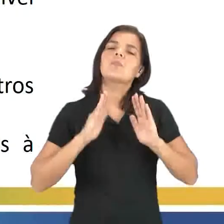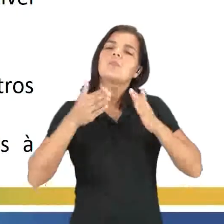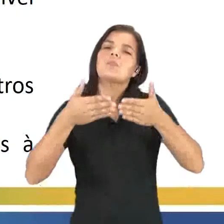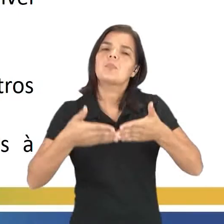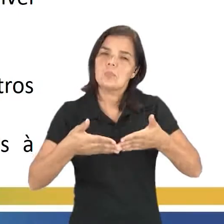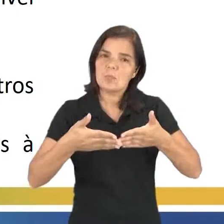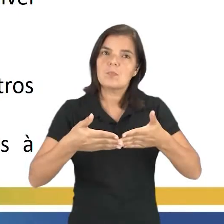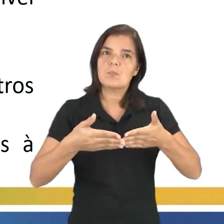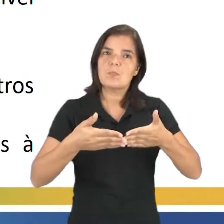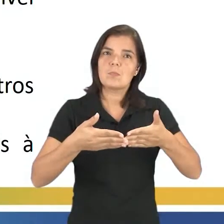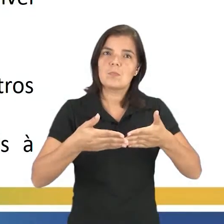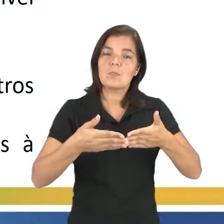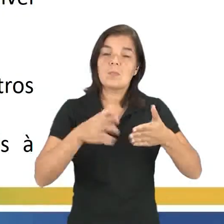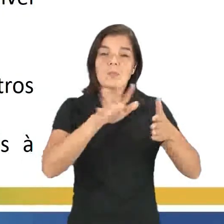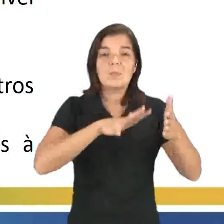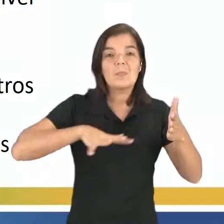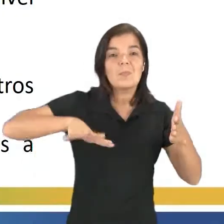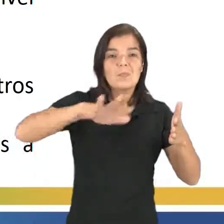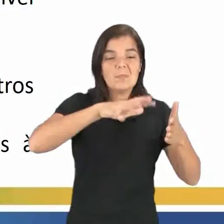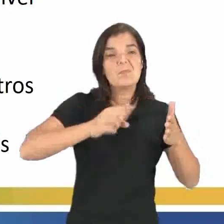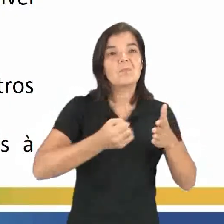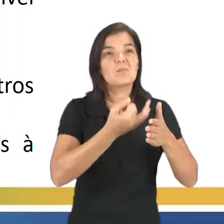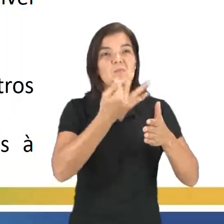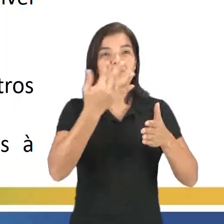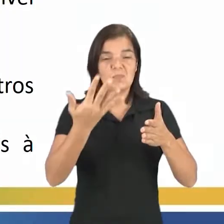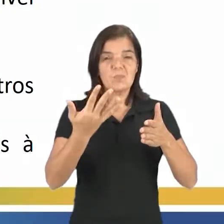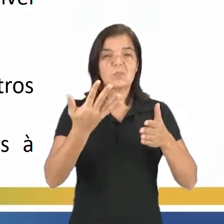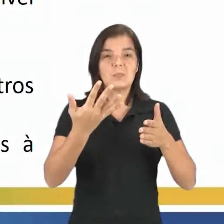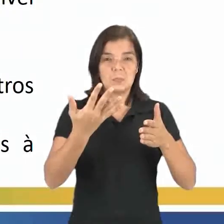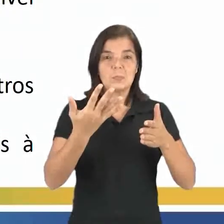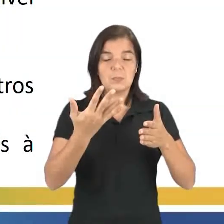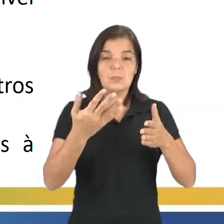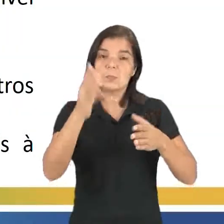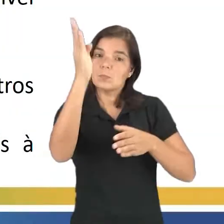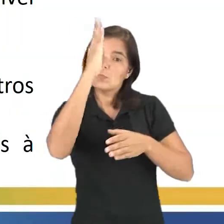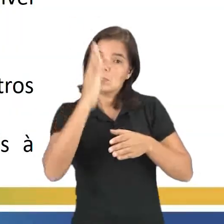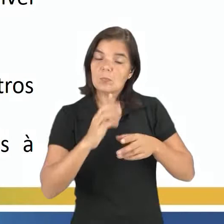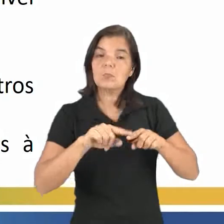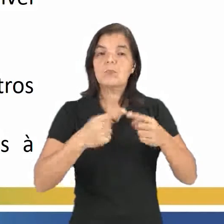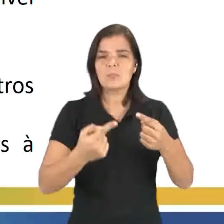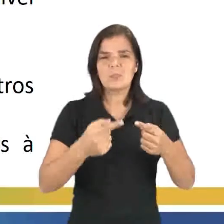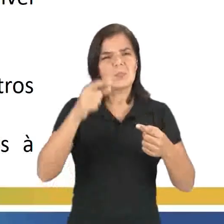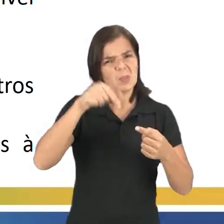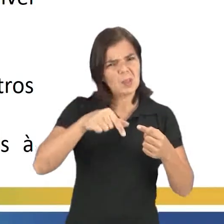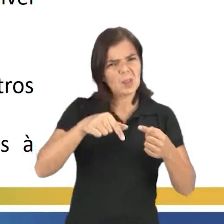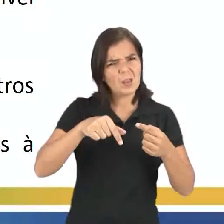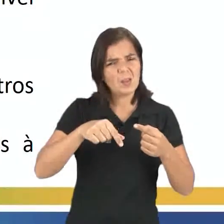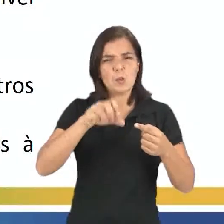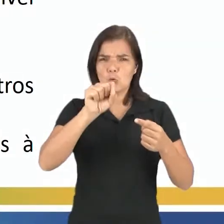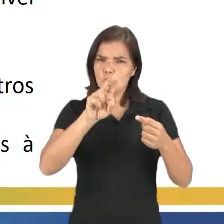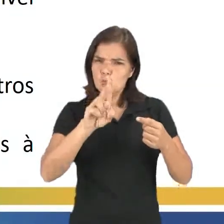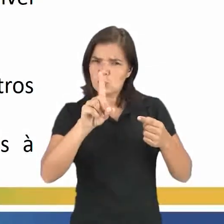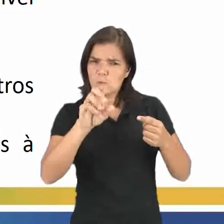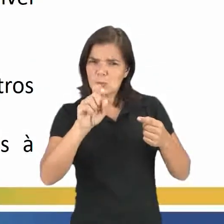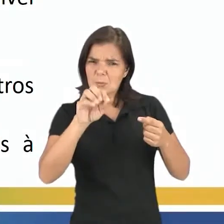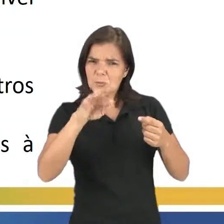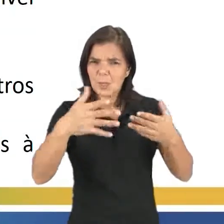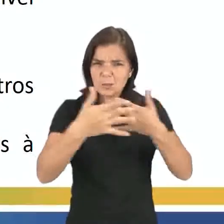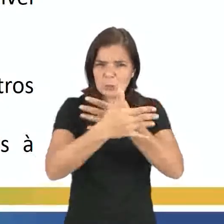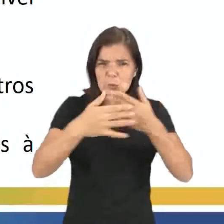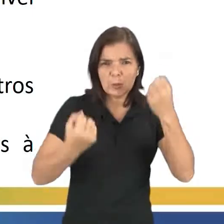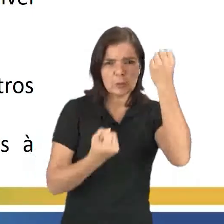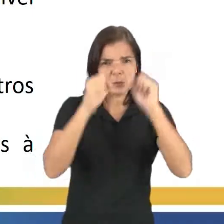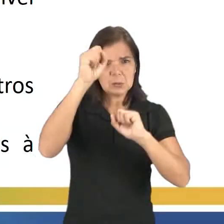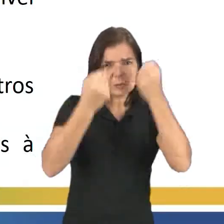concentra a maior quantidade, no Brasil da agricultura familiar. Será que é na região sudeste, nos